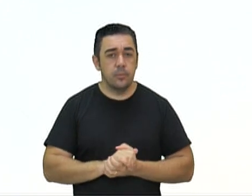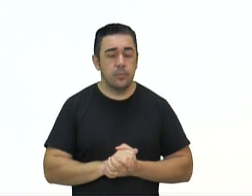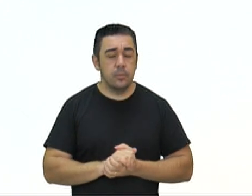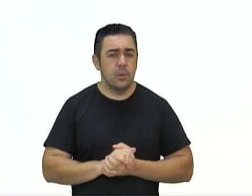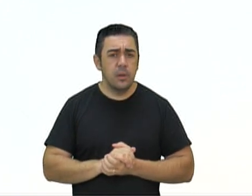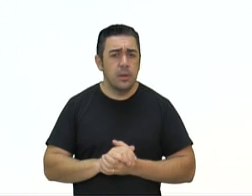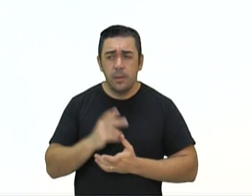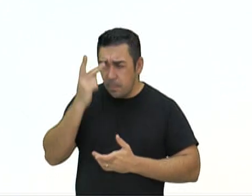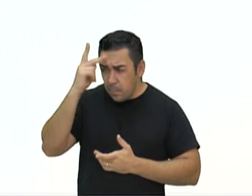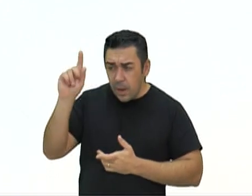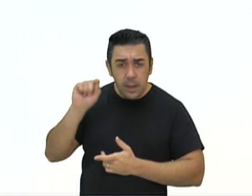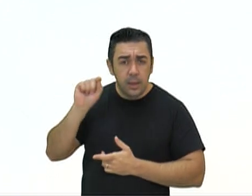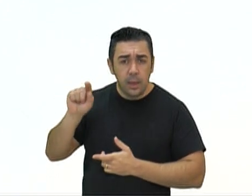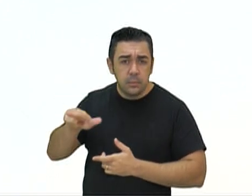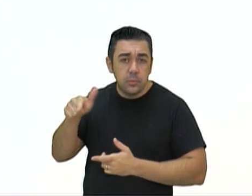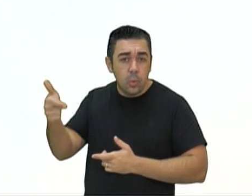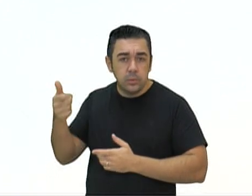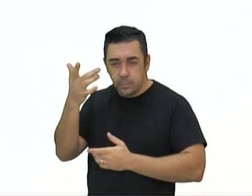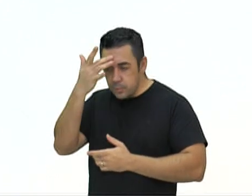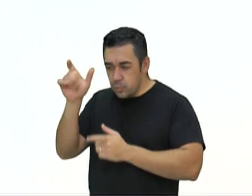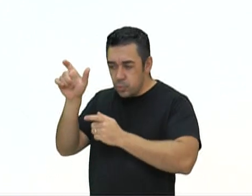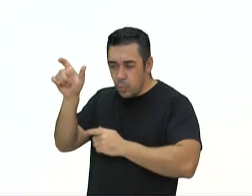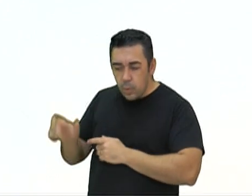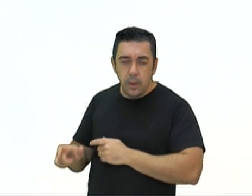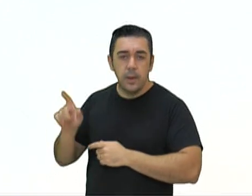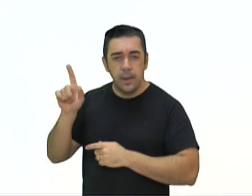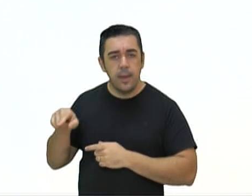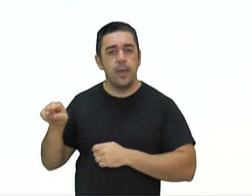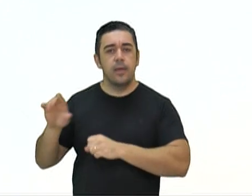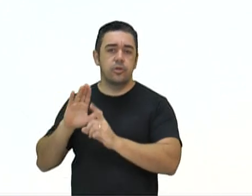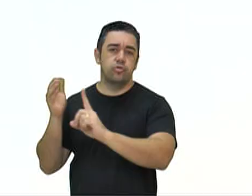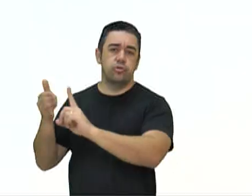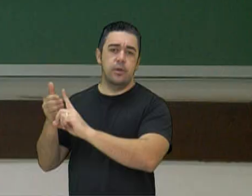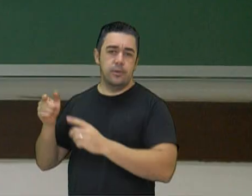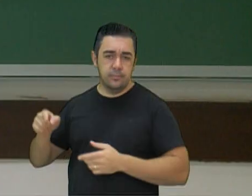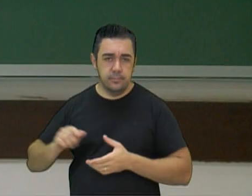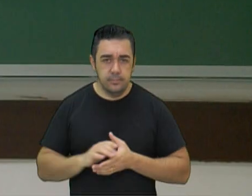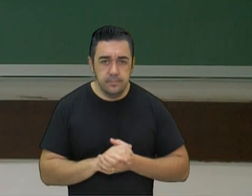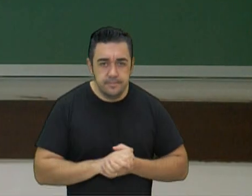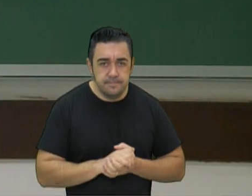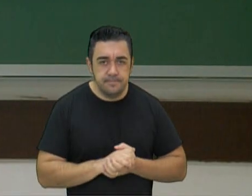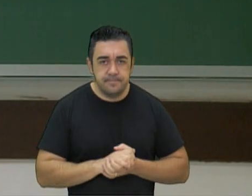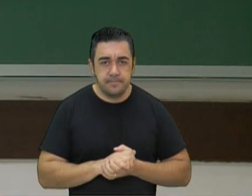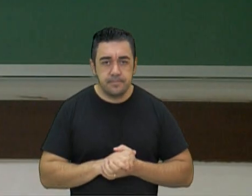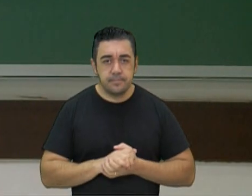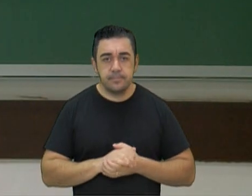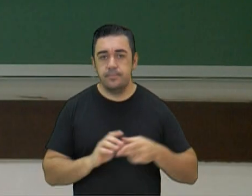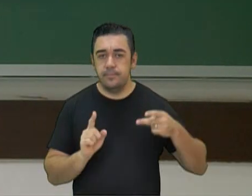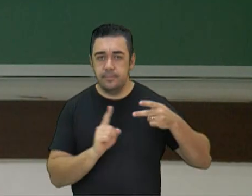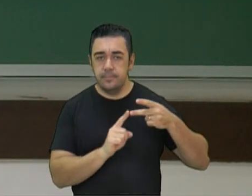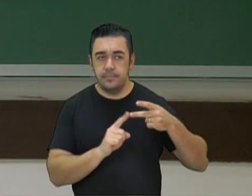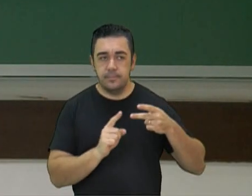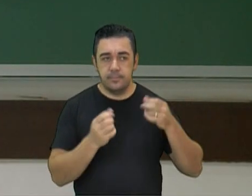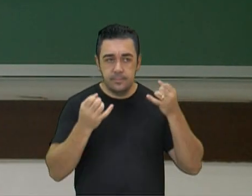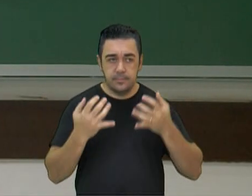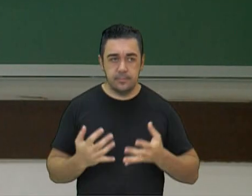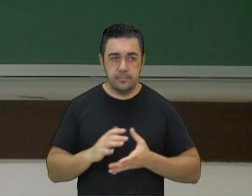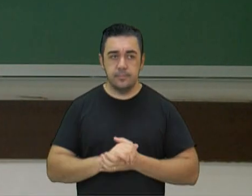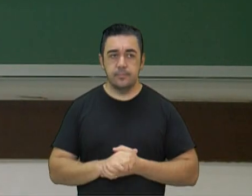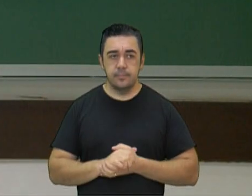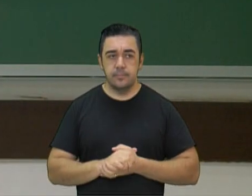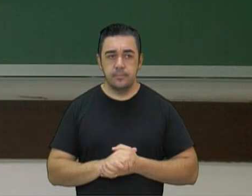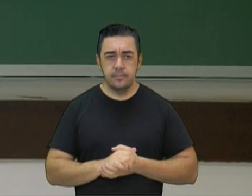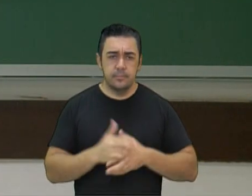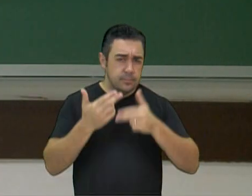para alguém. Esse para alguém vai ser o objeto indireto, ok? Segundo item aqui da nossa explicação,